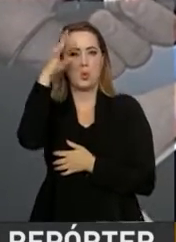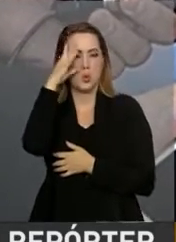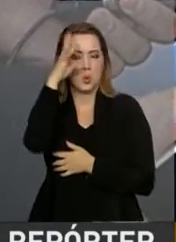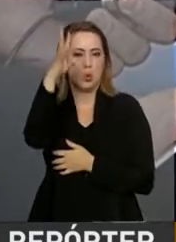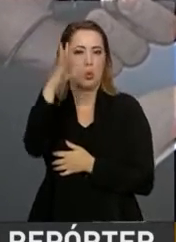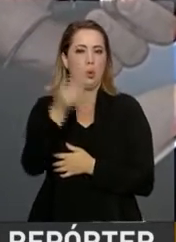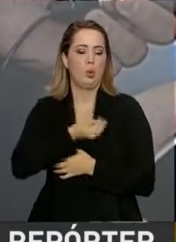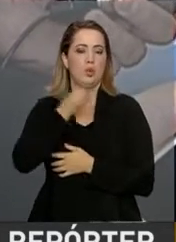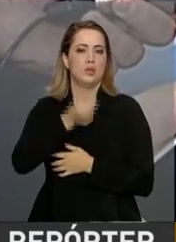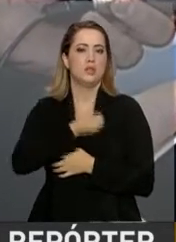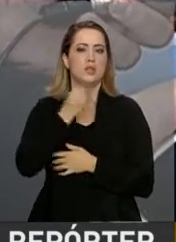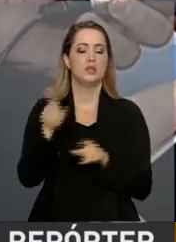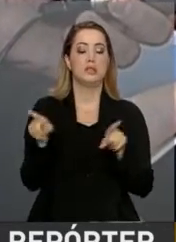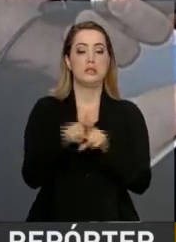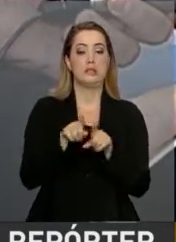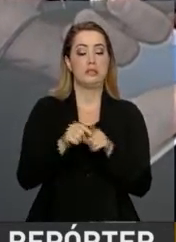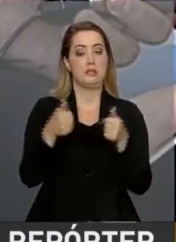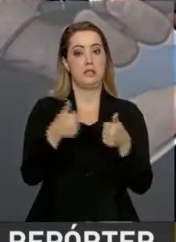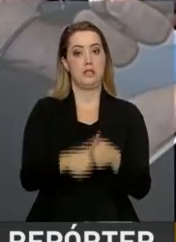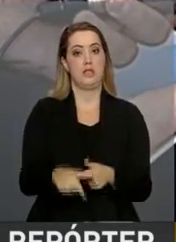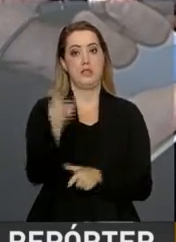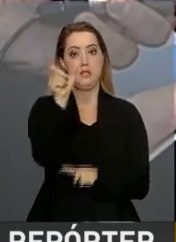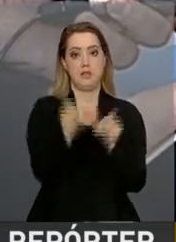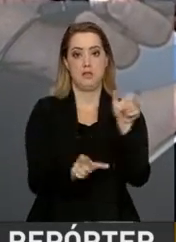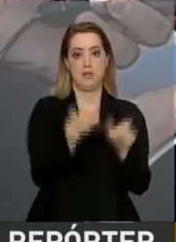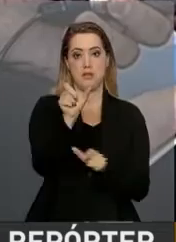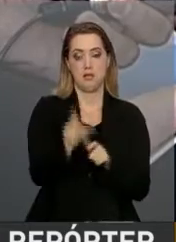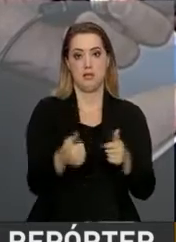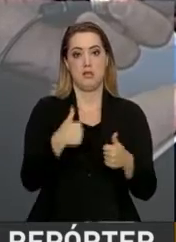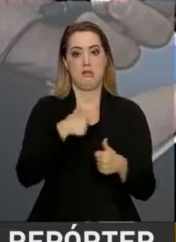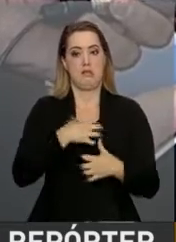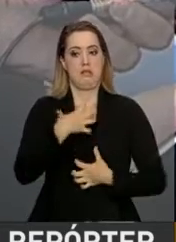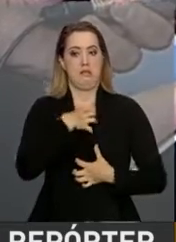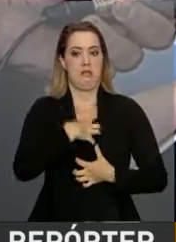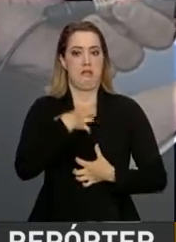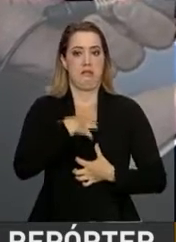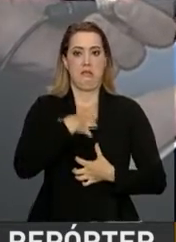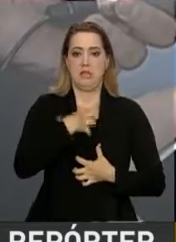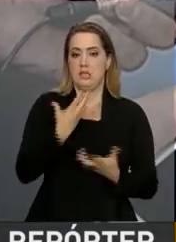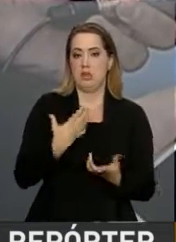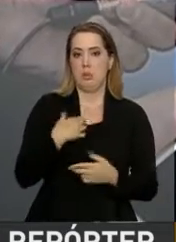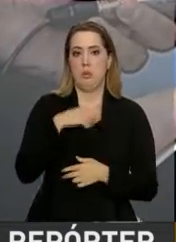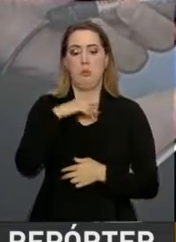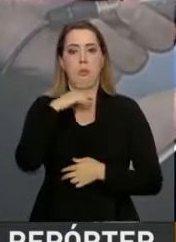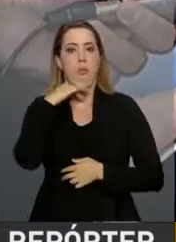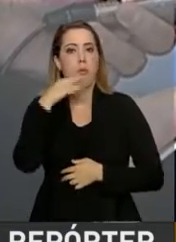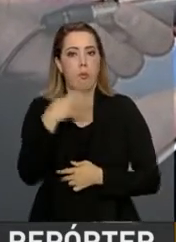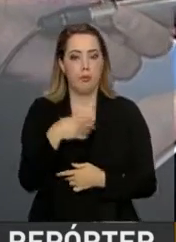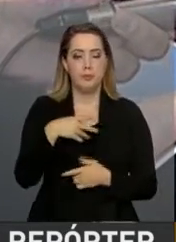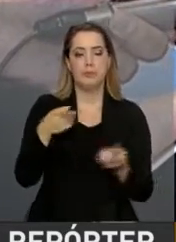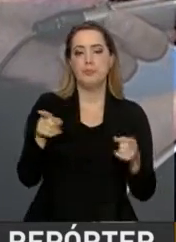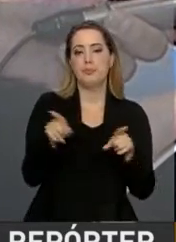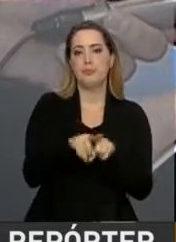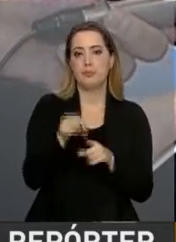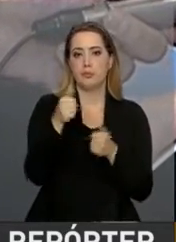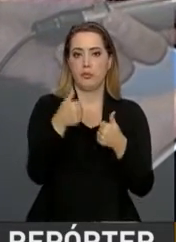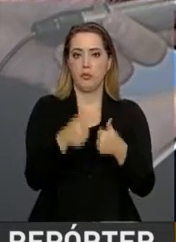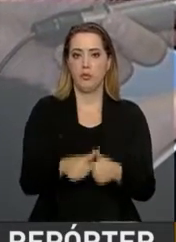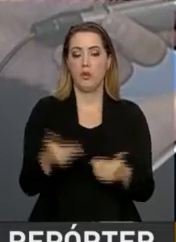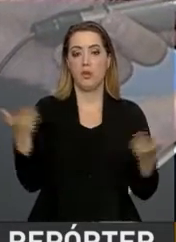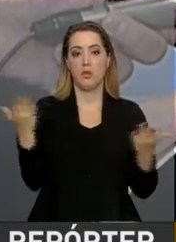vívidos, e as pessoas se sentem extremamente incomodadas, náuseas, vômitos, e